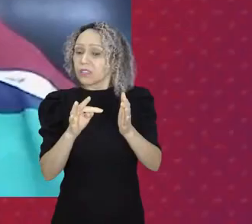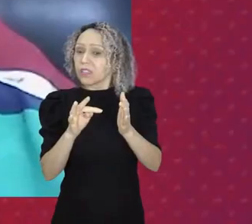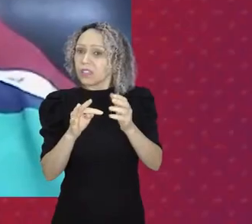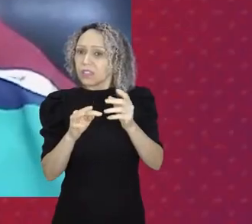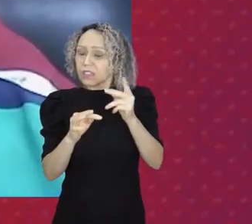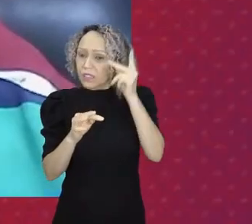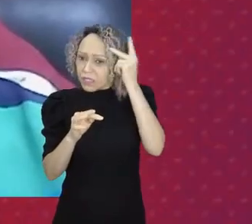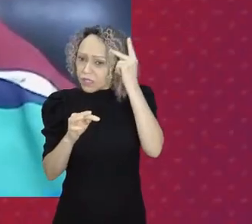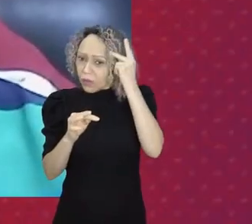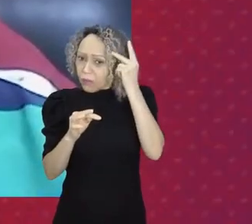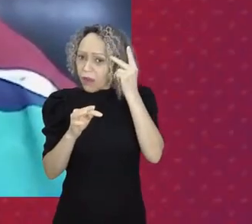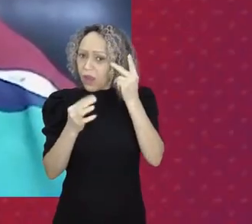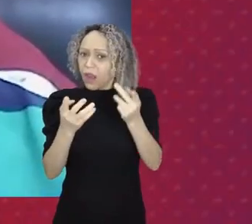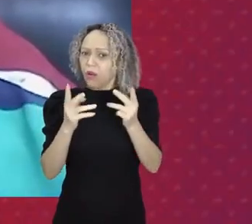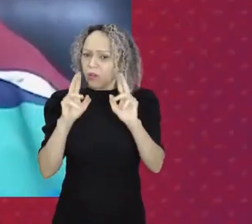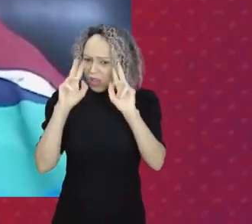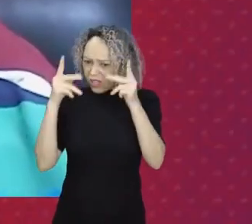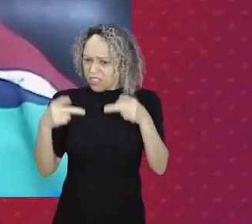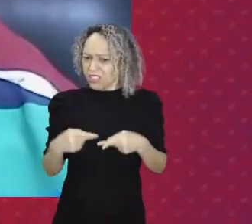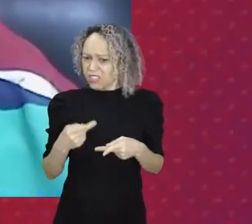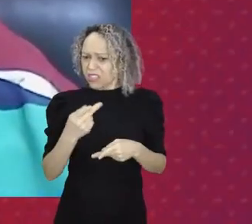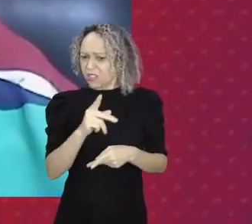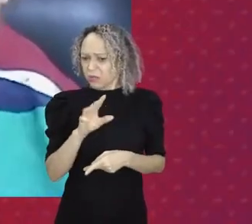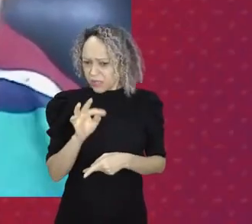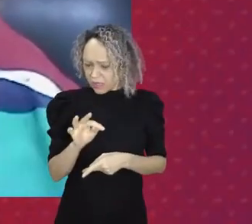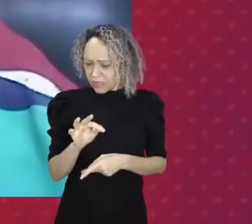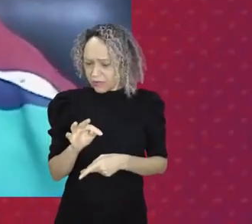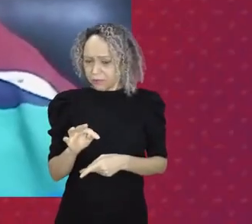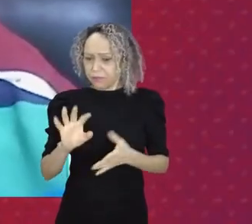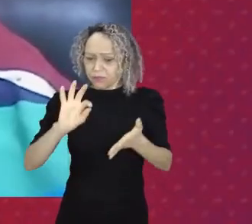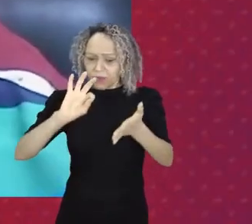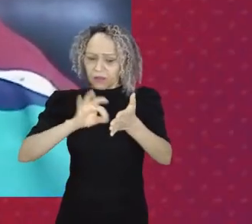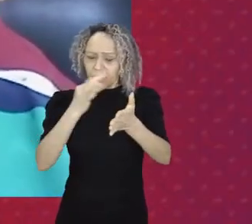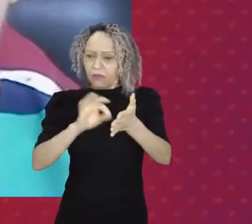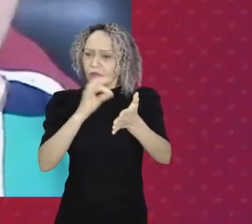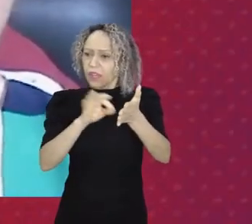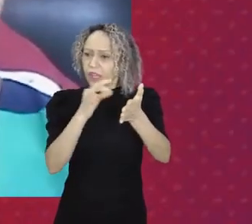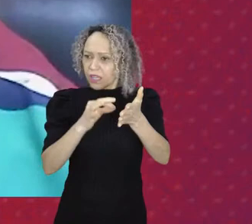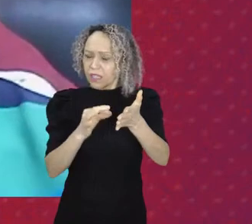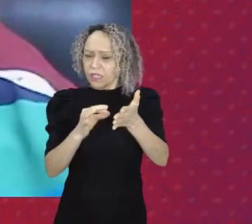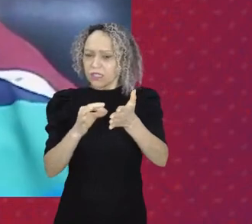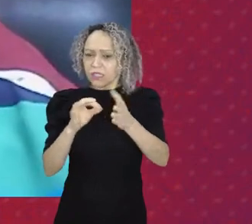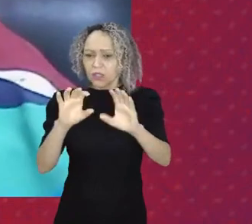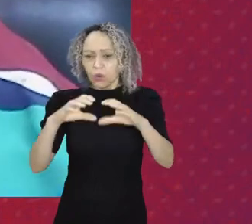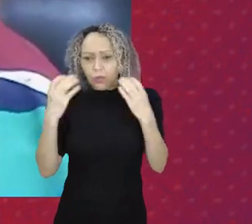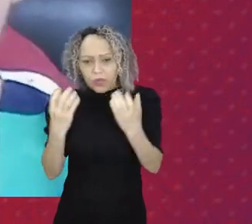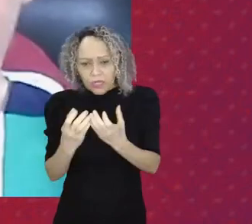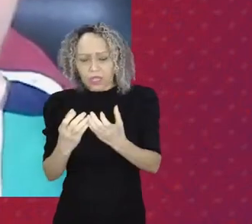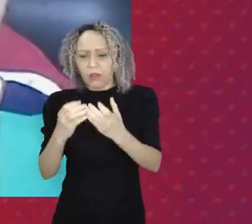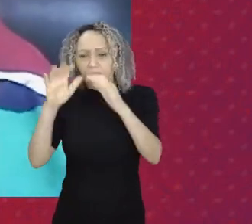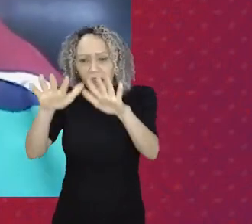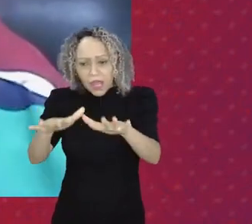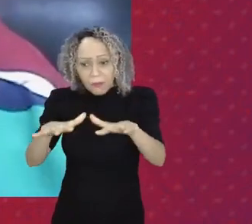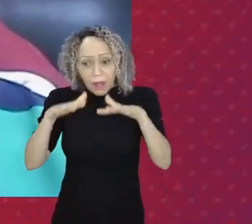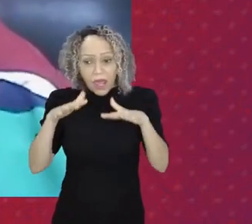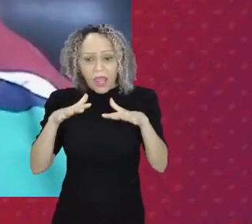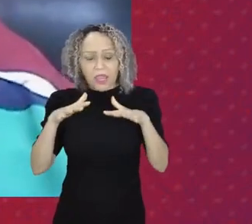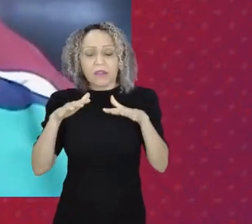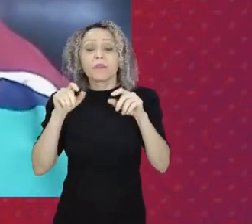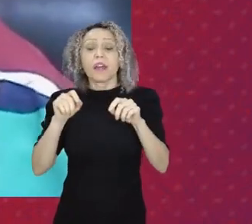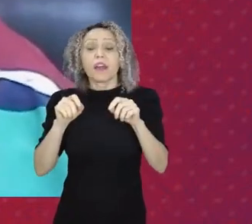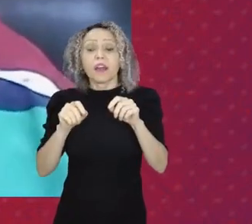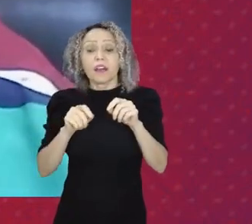Paulo. Então, filiações, organizações de comissão, assembleias, para formalizar esse